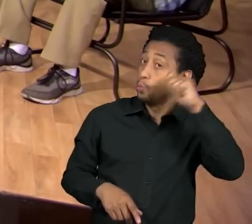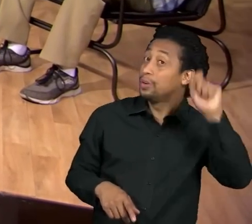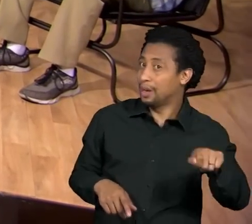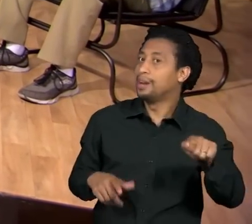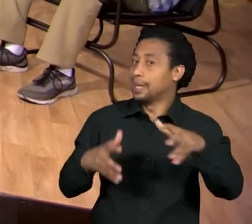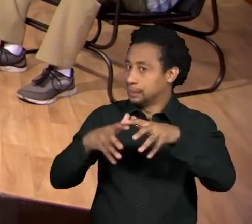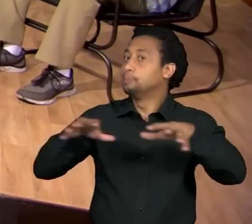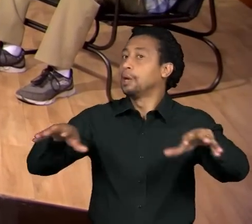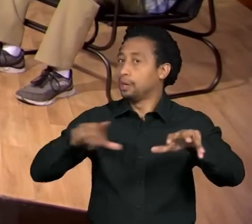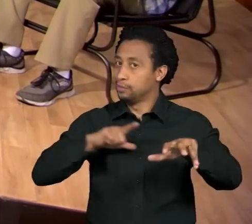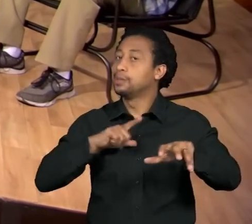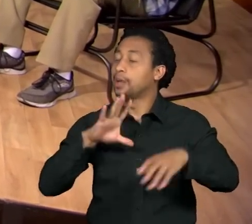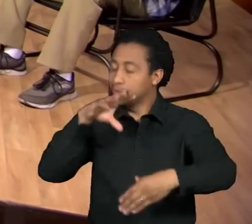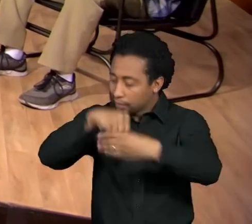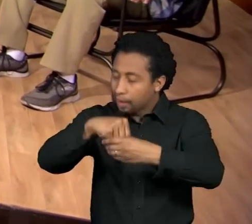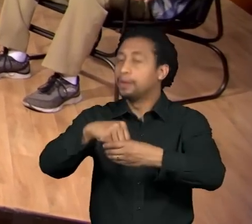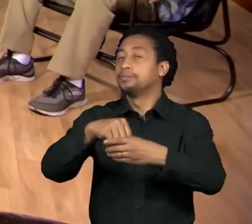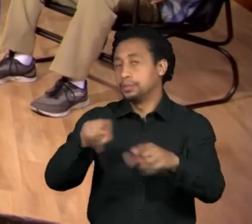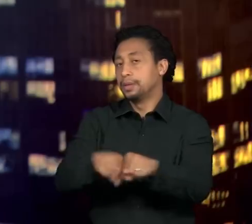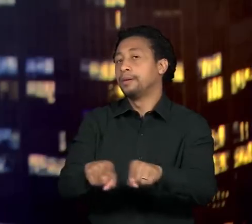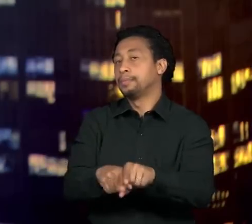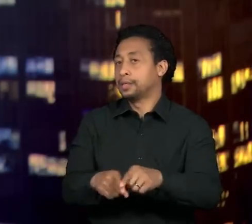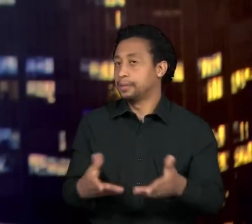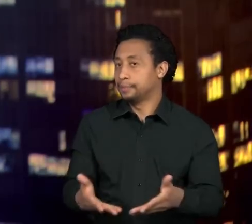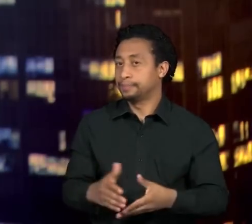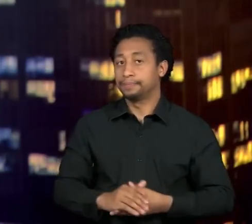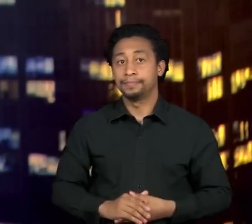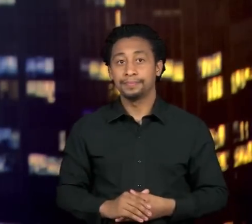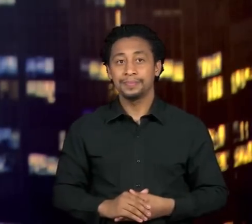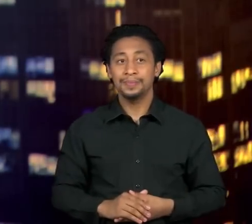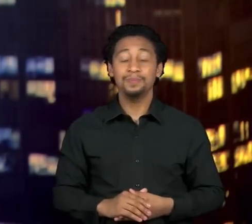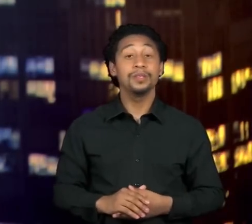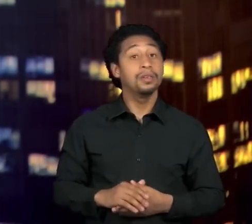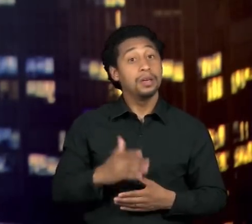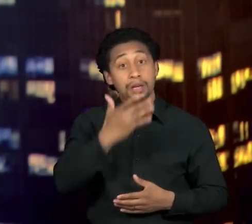mas ela internamente é dividida também. Agora as pessoas ficam aí tentando